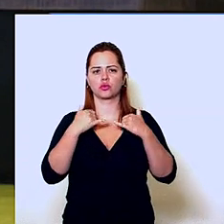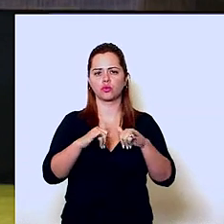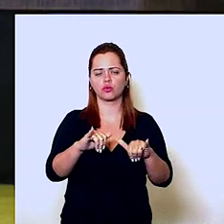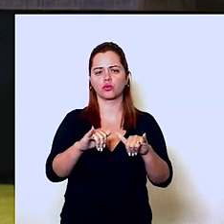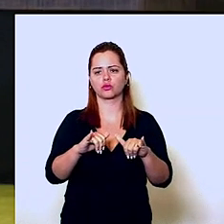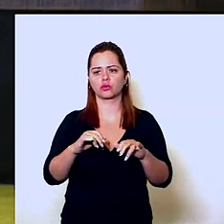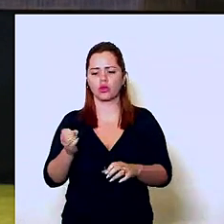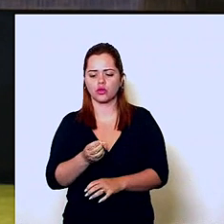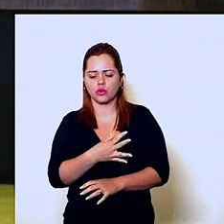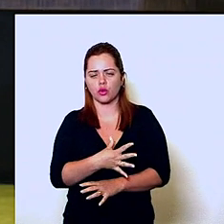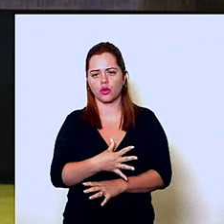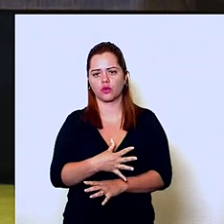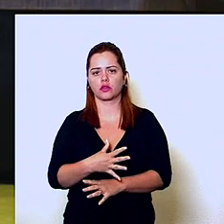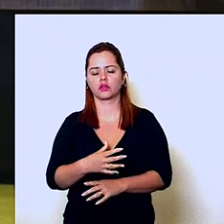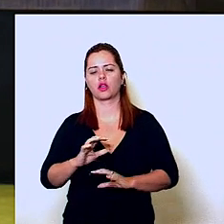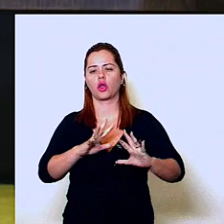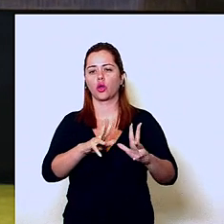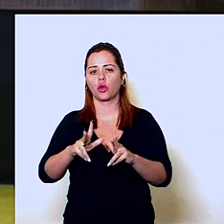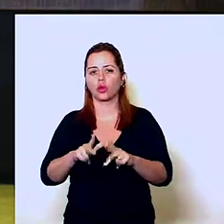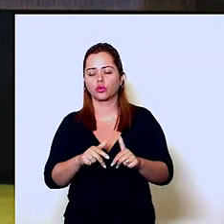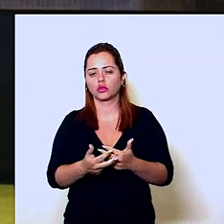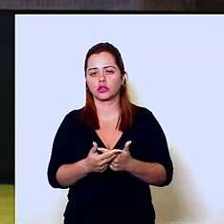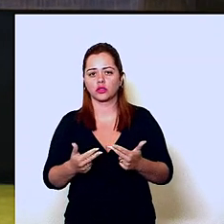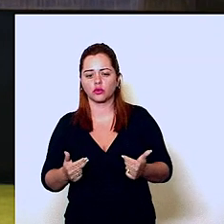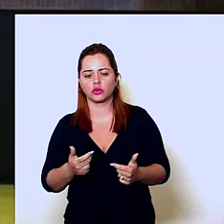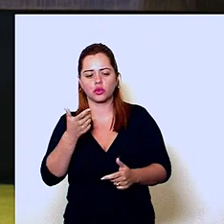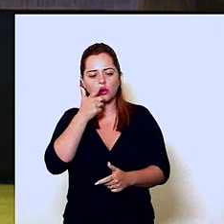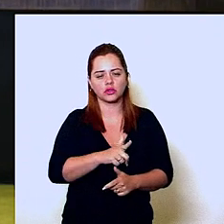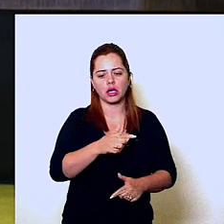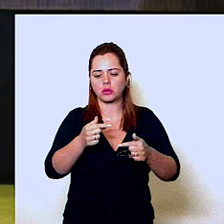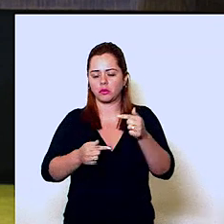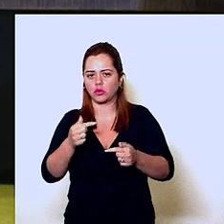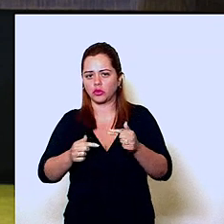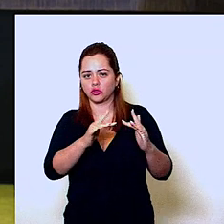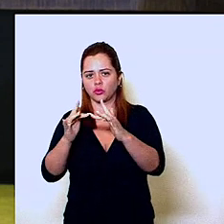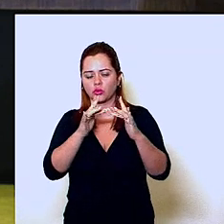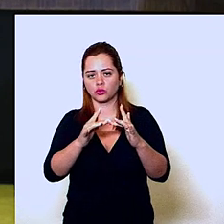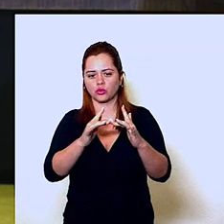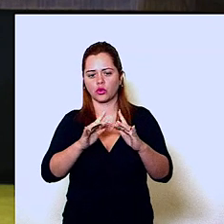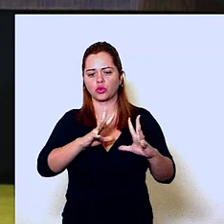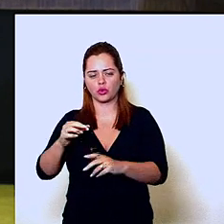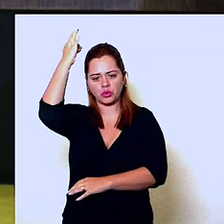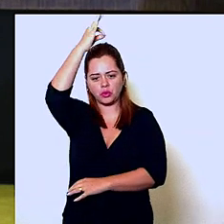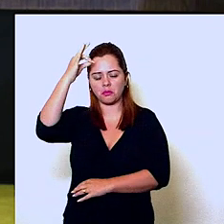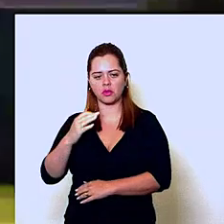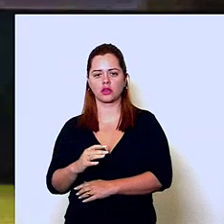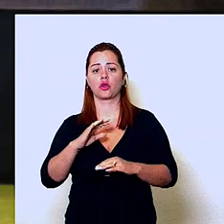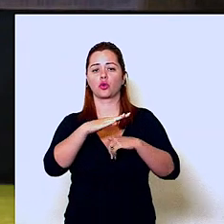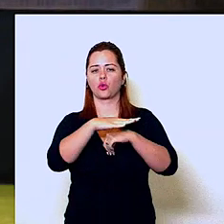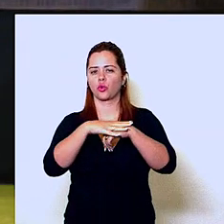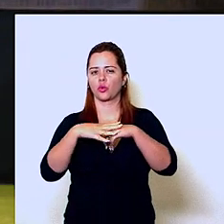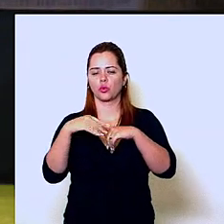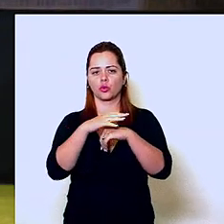notáveis habilidades políticas e negociadoras, o seu espírito de liderança, o seu carisma, o bom trato